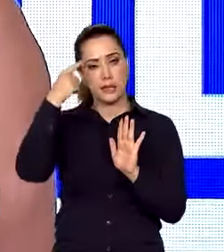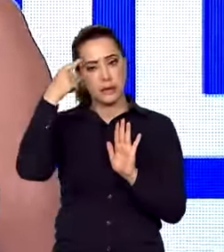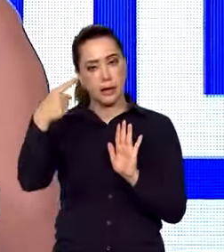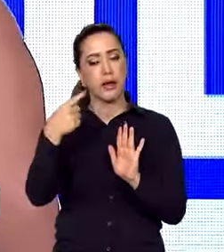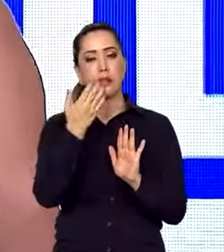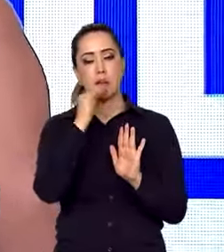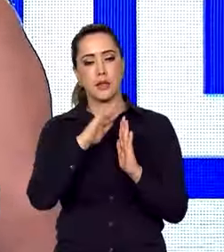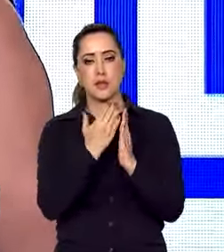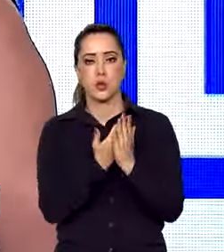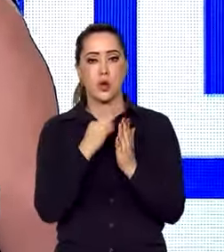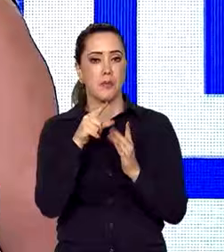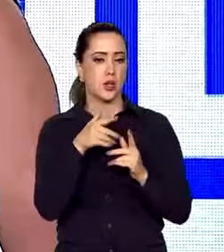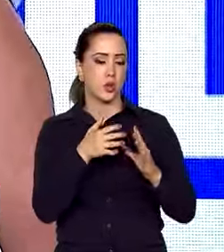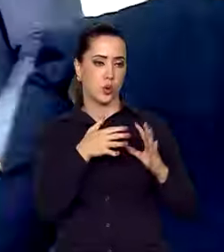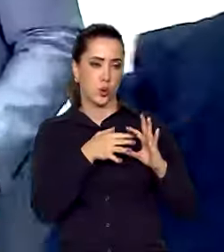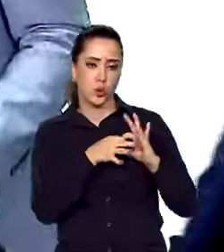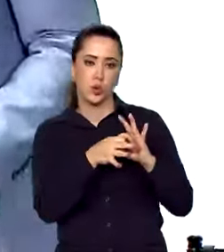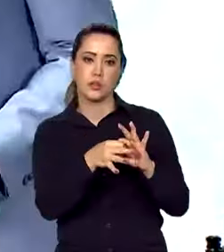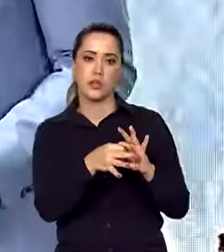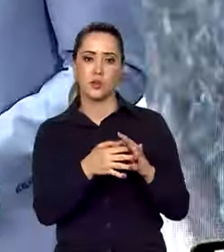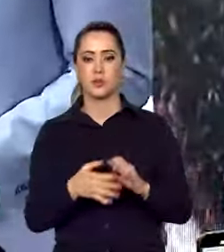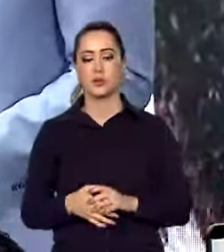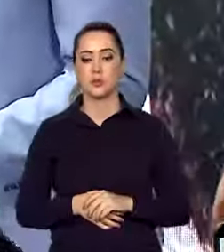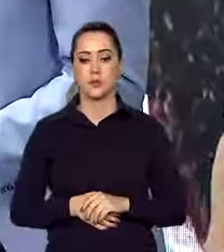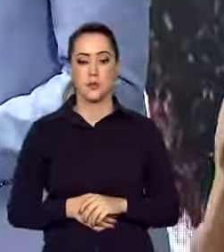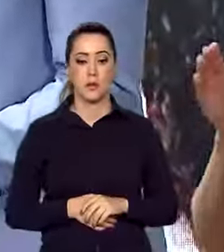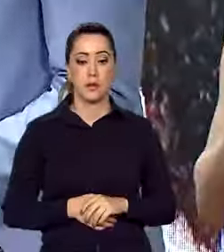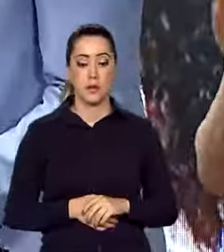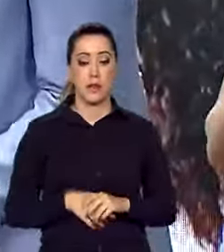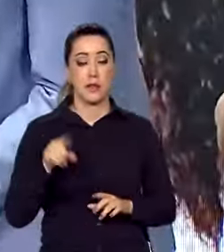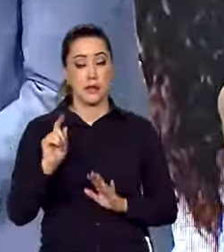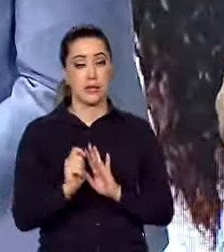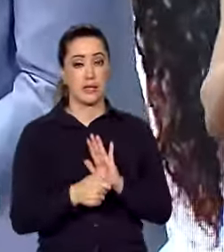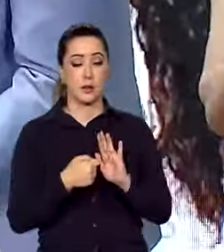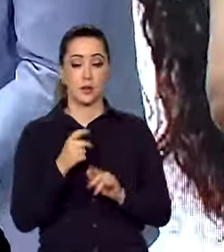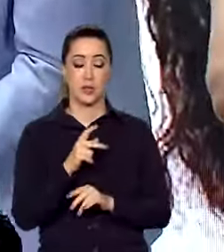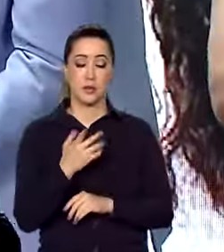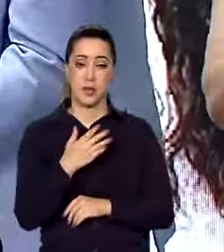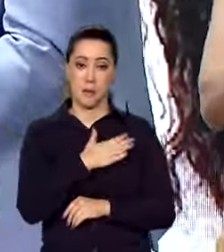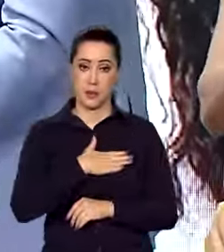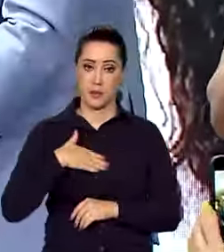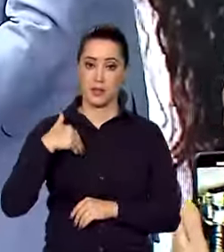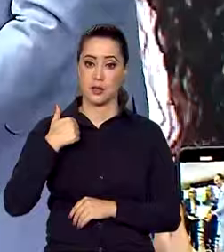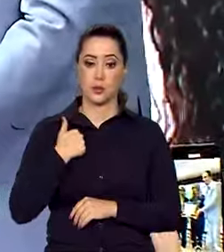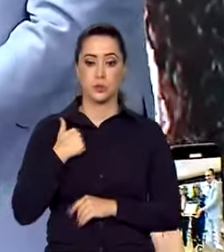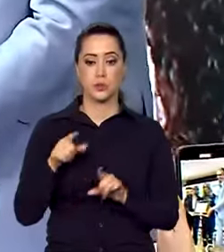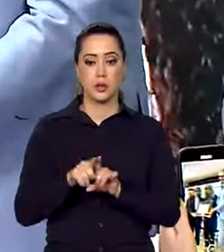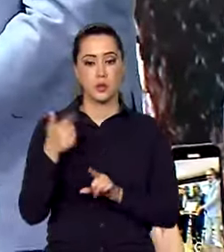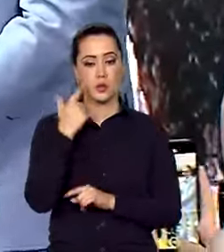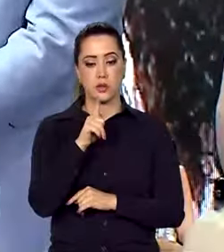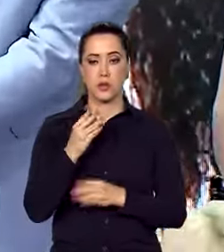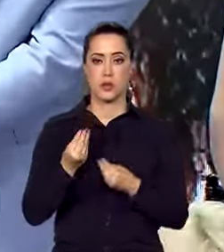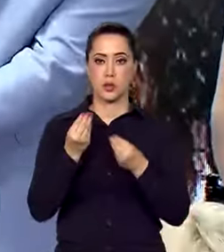mas tudo que foi construído em torno. Durante a assinatura, a primeira-dama foi agraciada com o título de embaixadora da